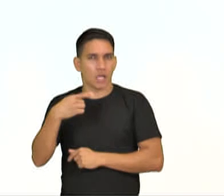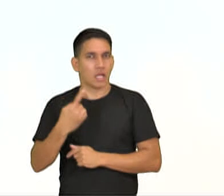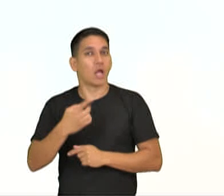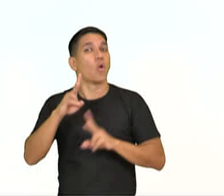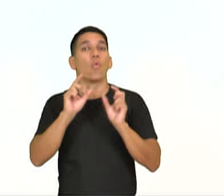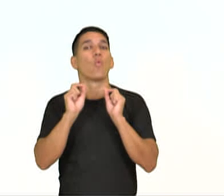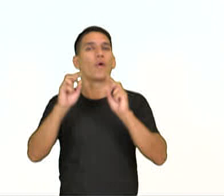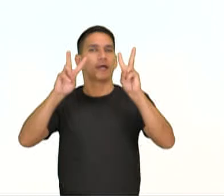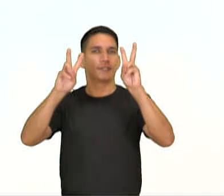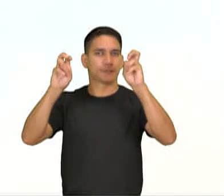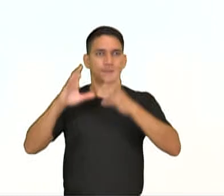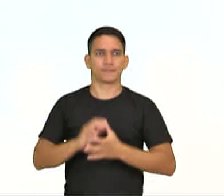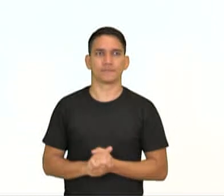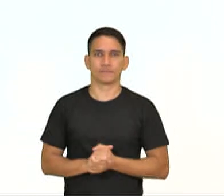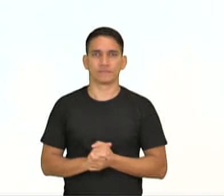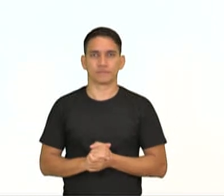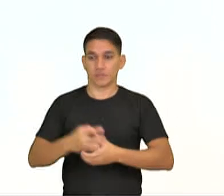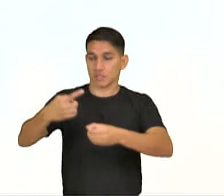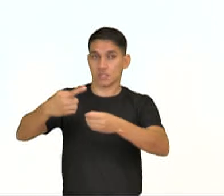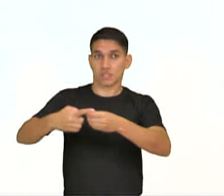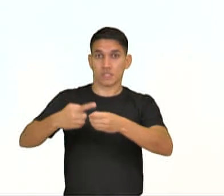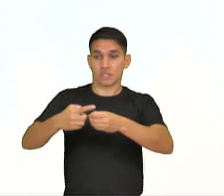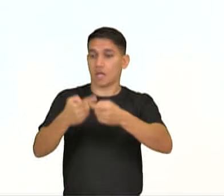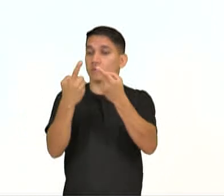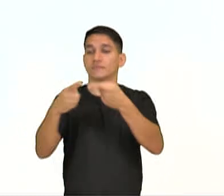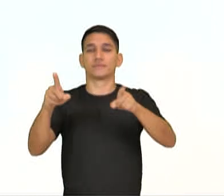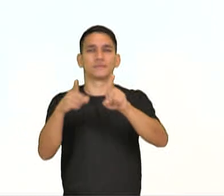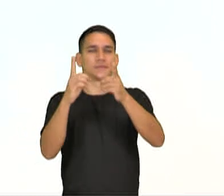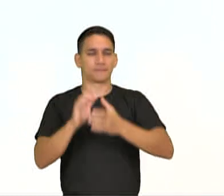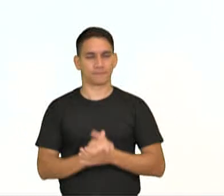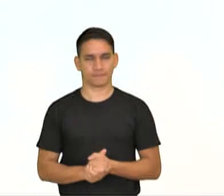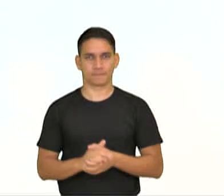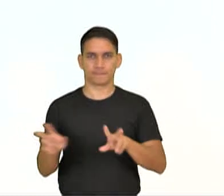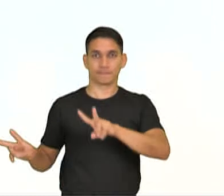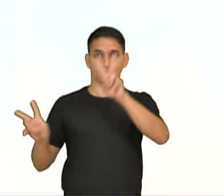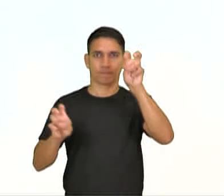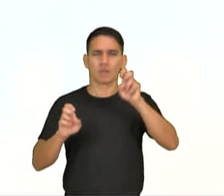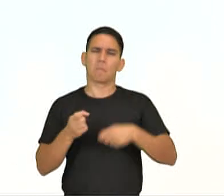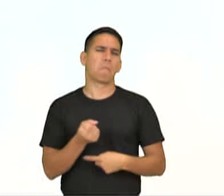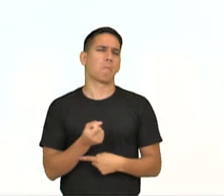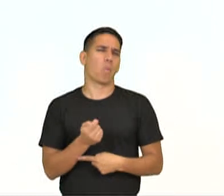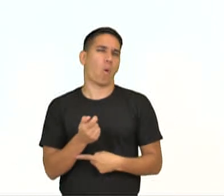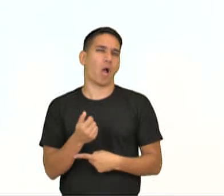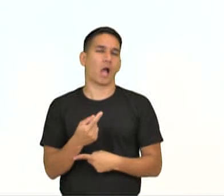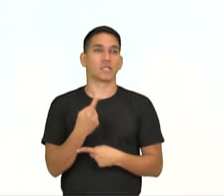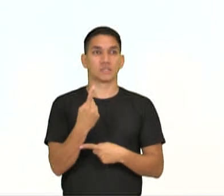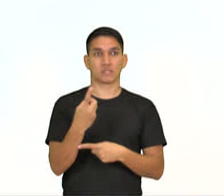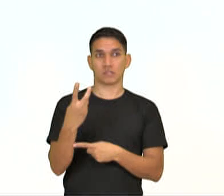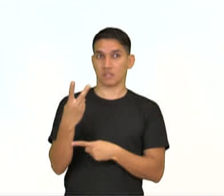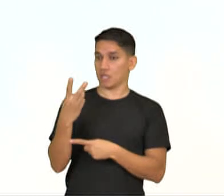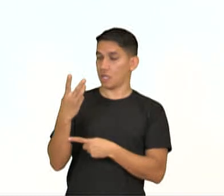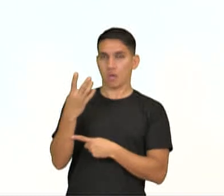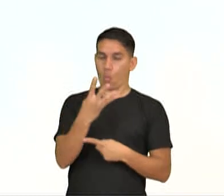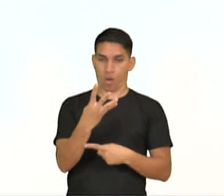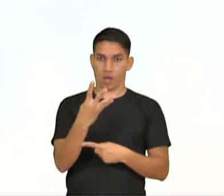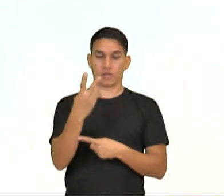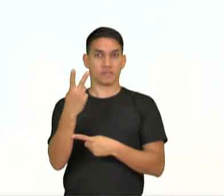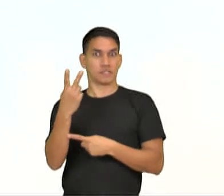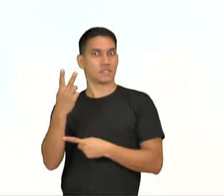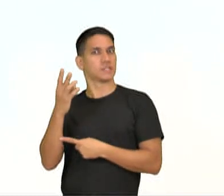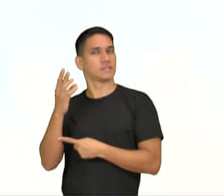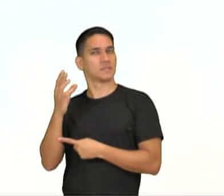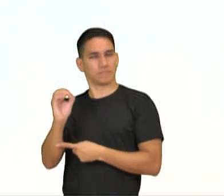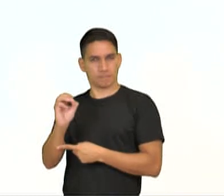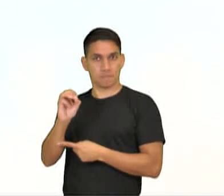o título: Cidade Canção. Com praticamente 420 mil habitantes, Maringá é uma das